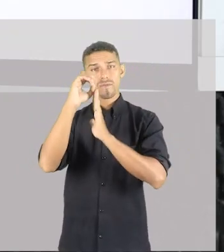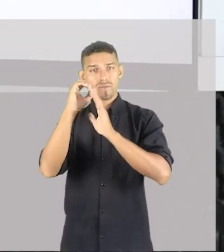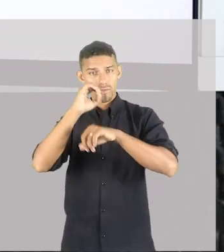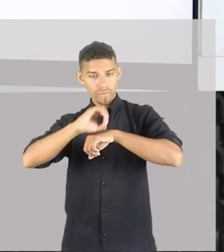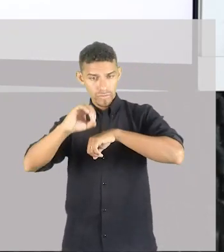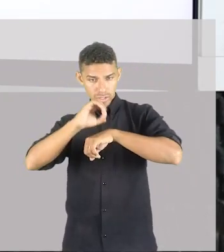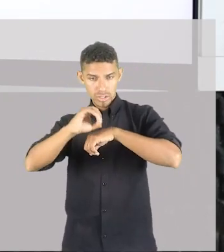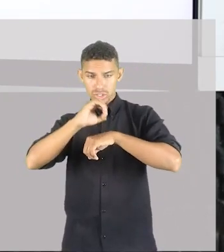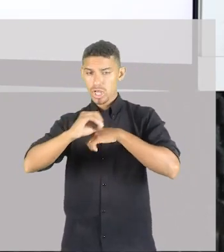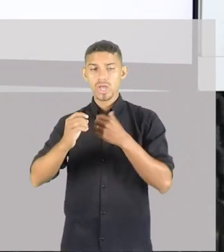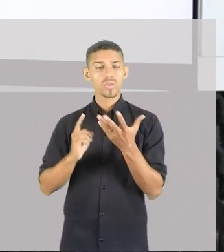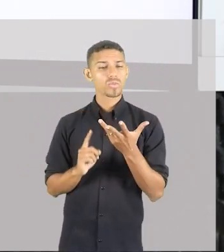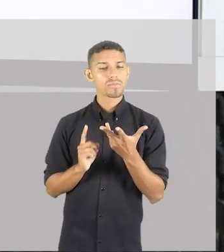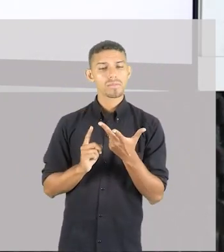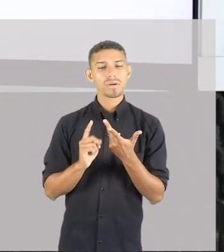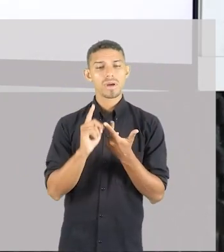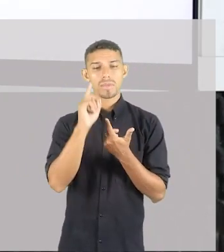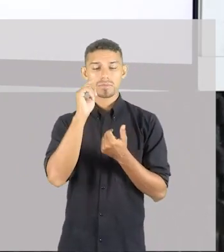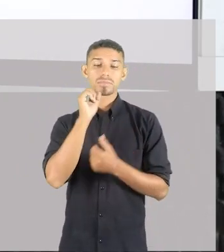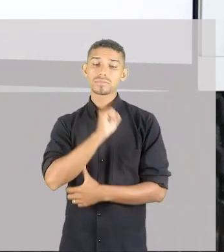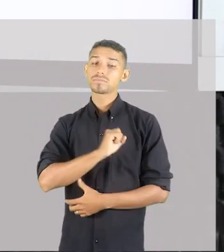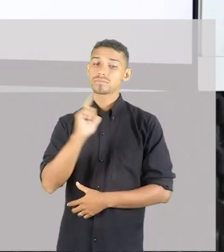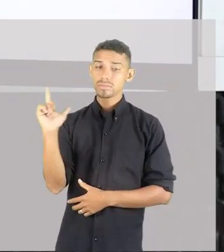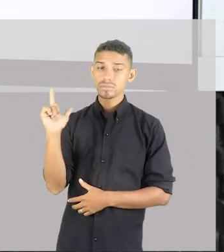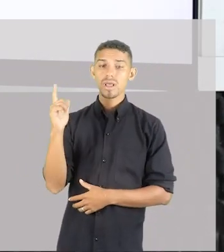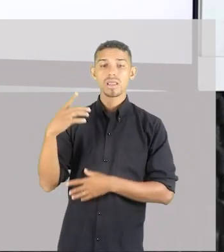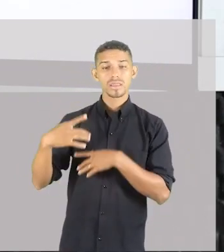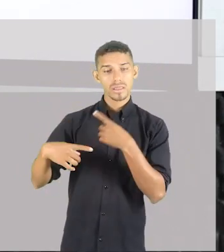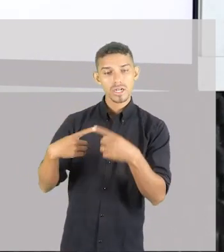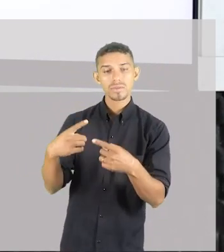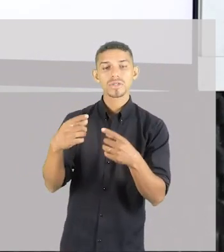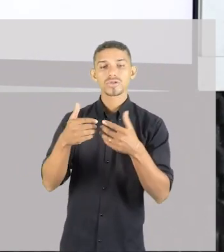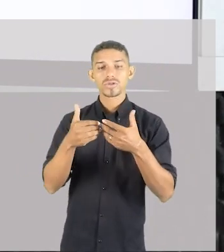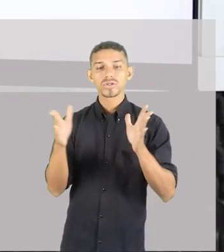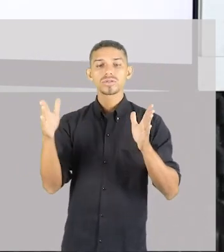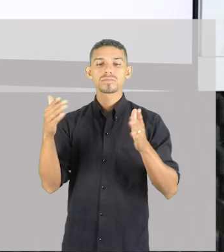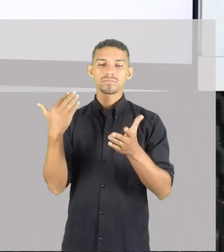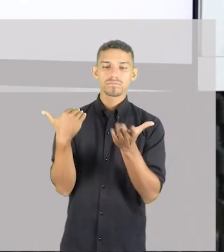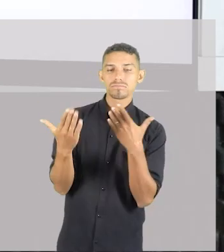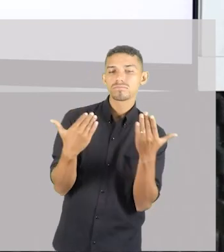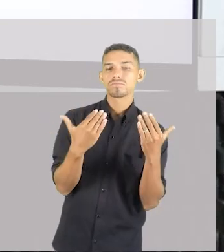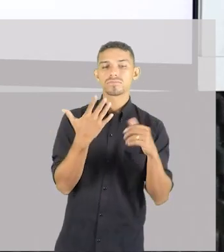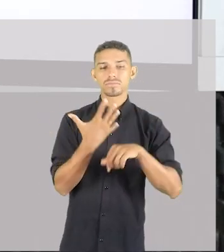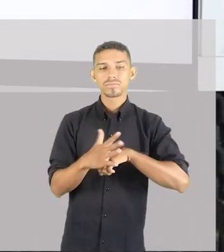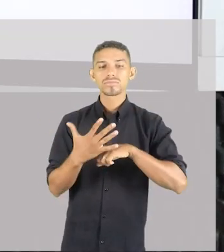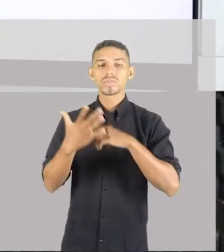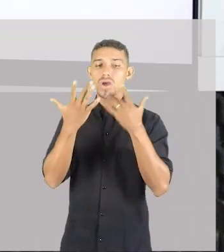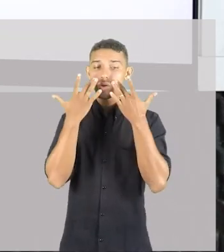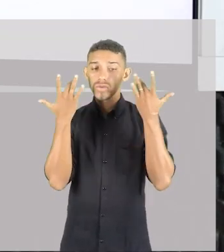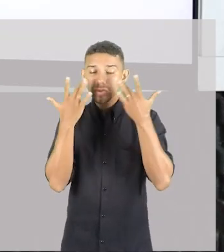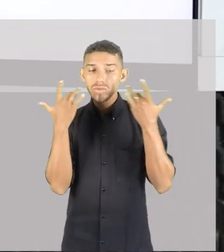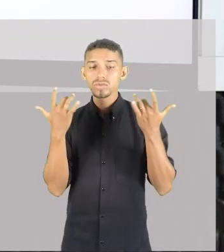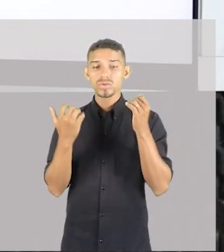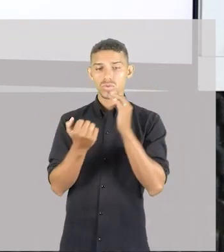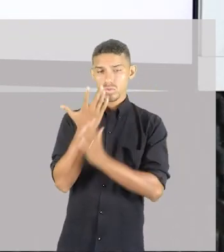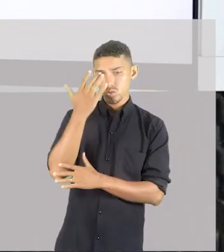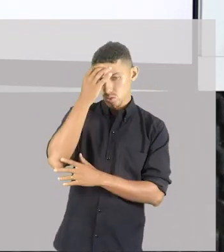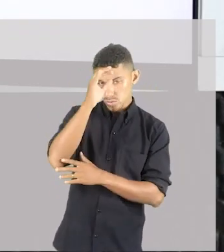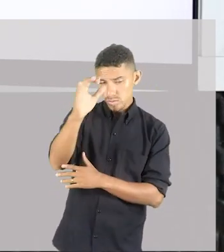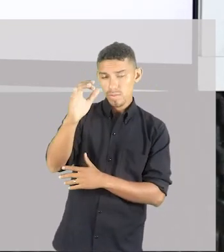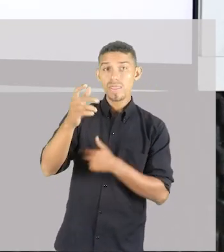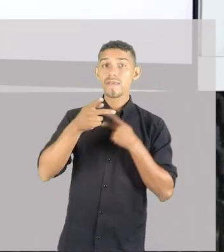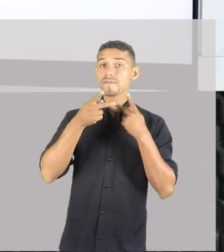outras coisas. Em São Luís, ele é dinâmico, diverso e aberto a diálogos e práticas para artistas, produtores de cultura